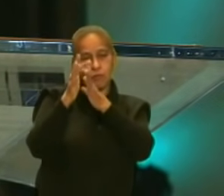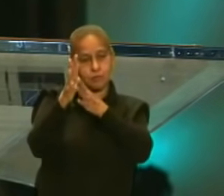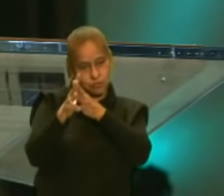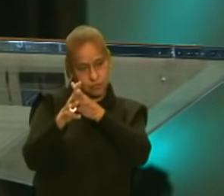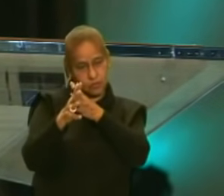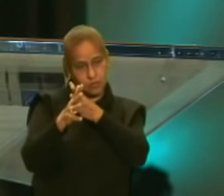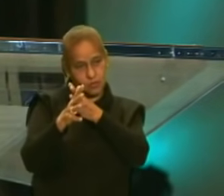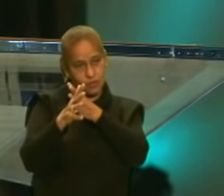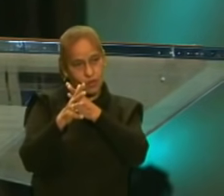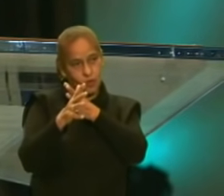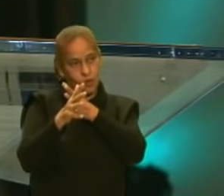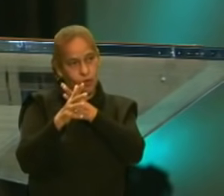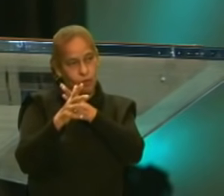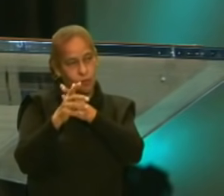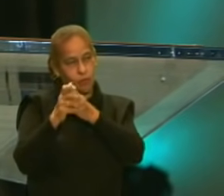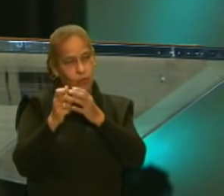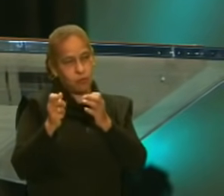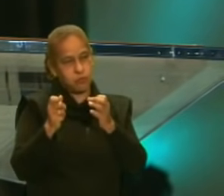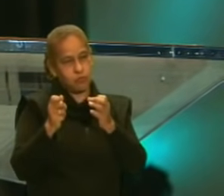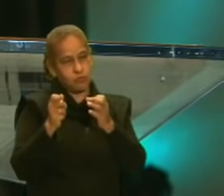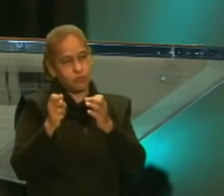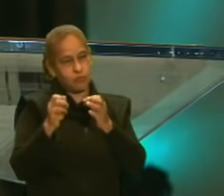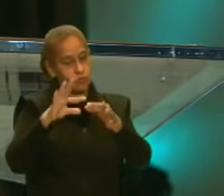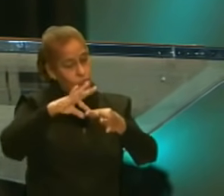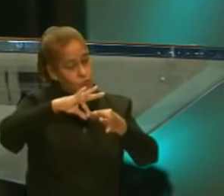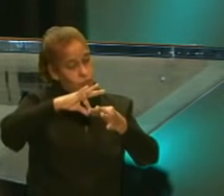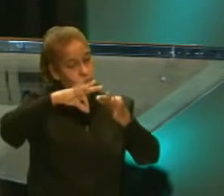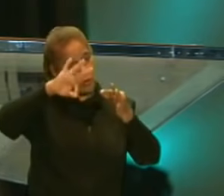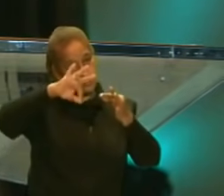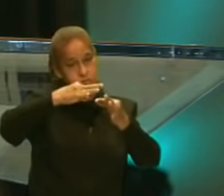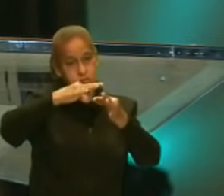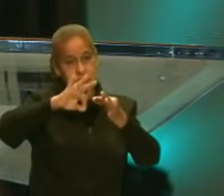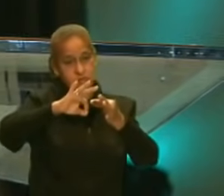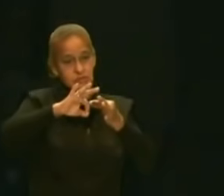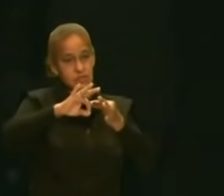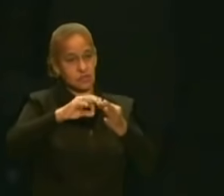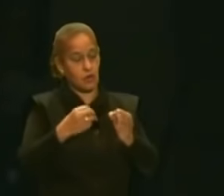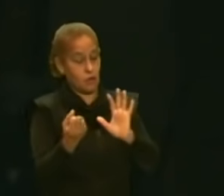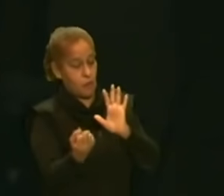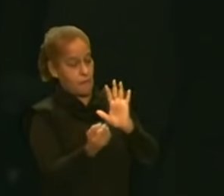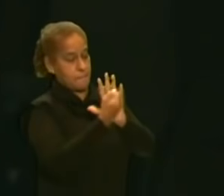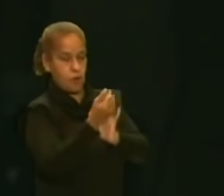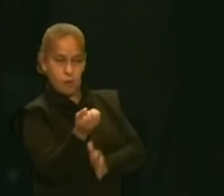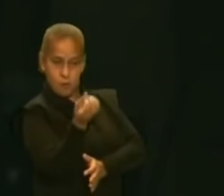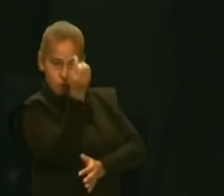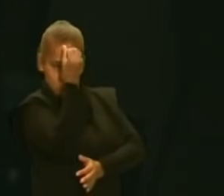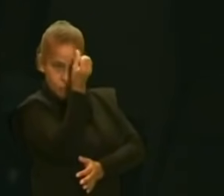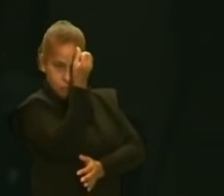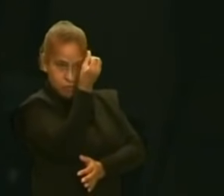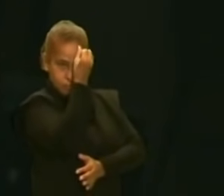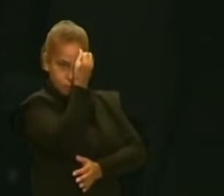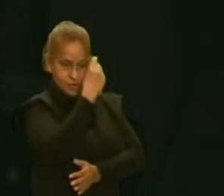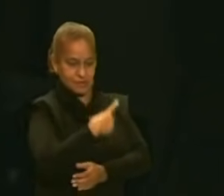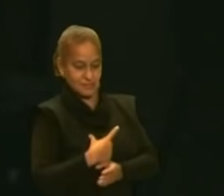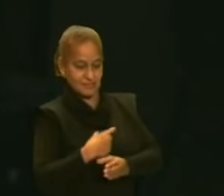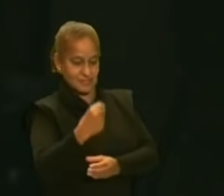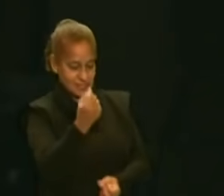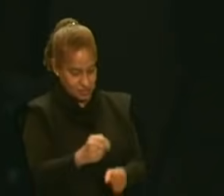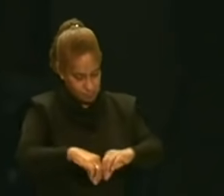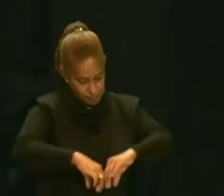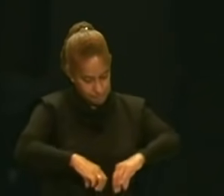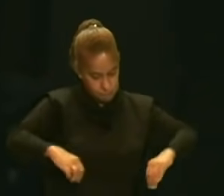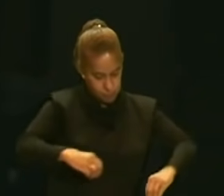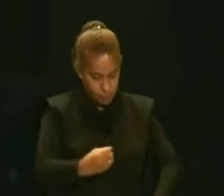O anticristo, que é chamado da besta que vem do abismo, e que